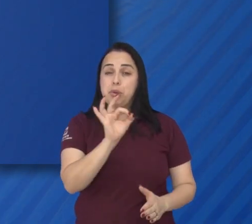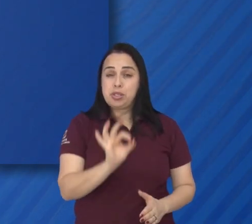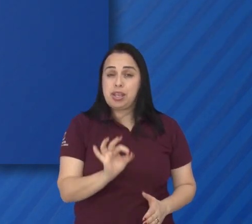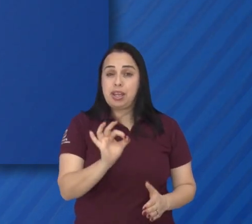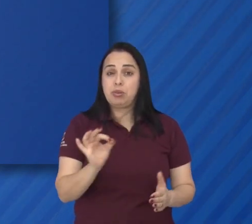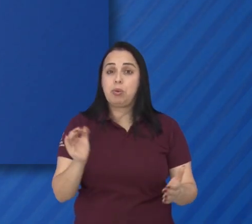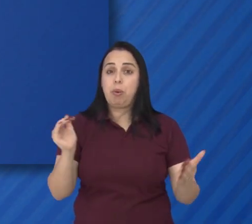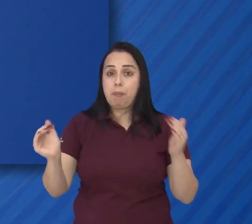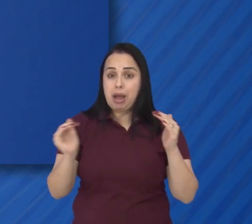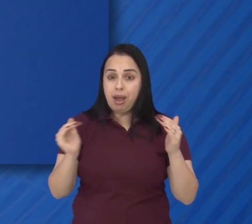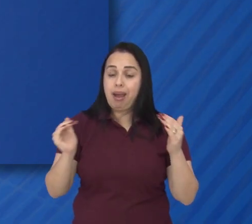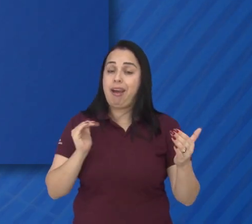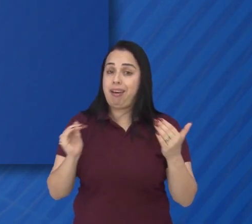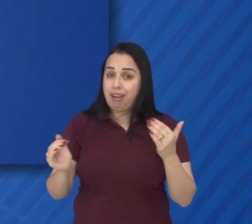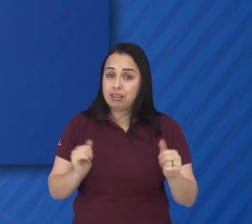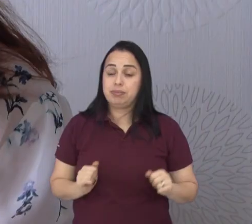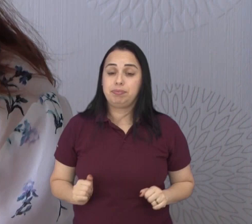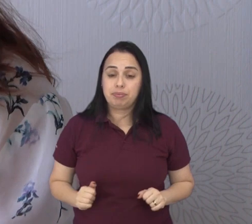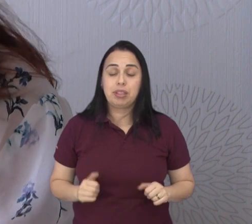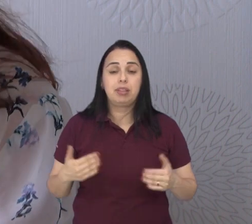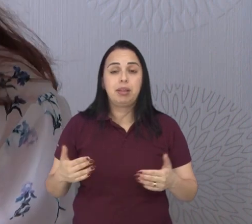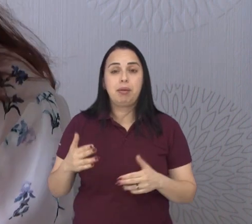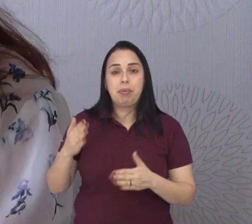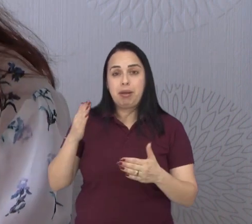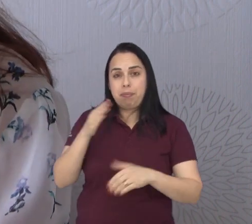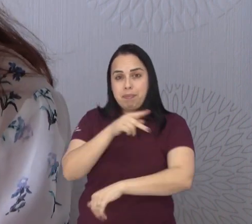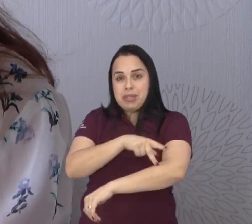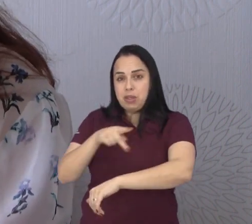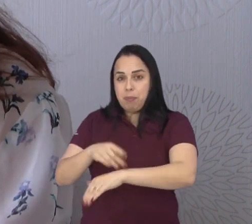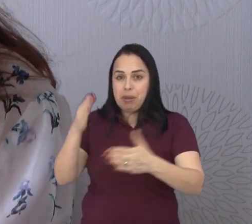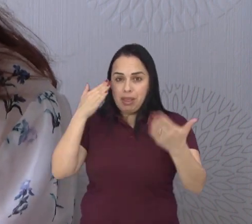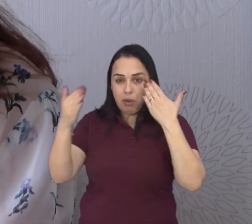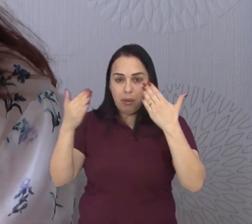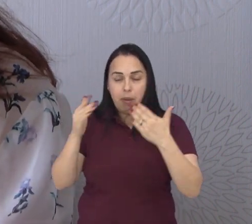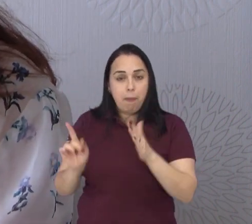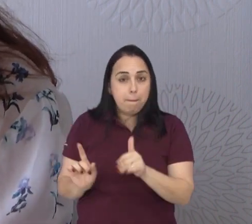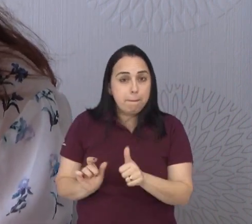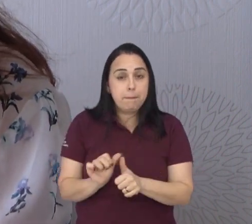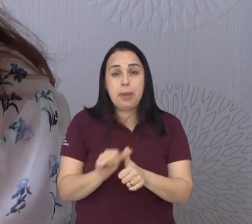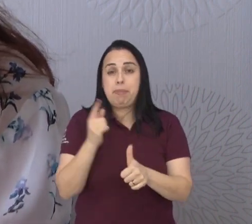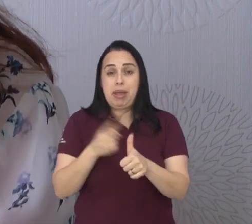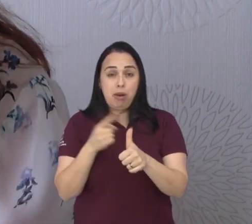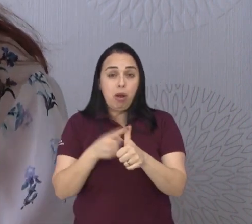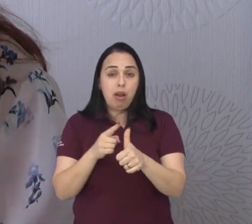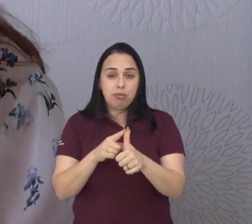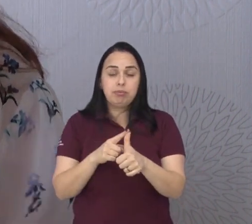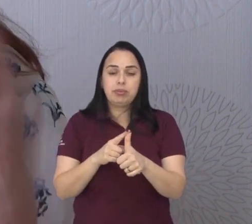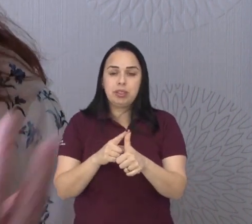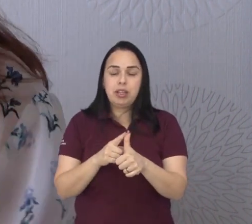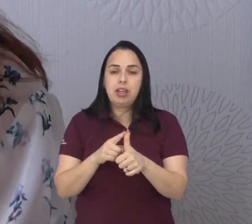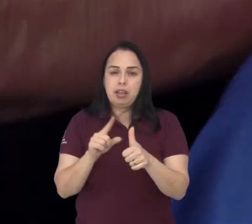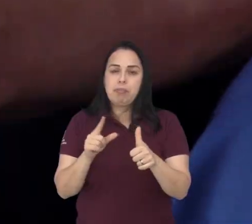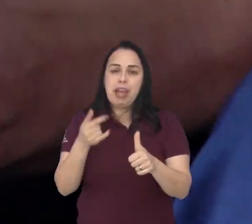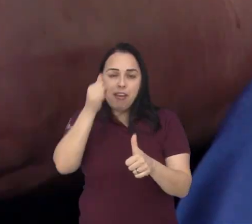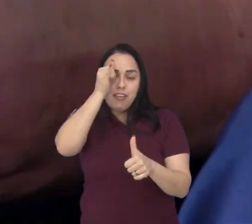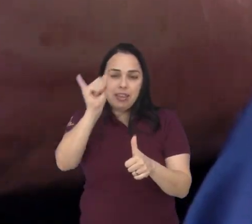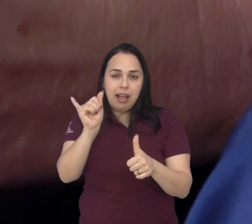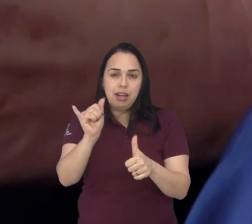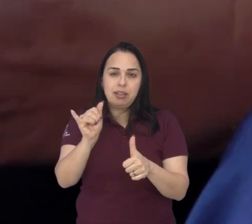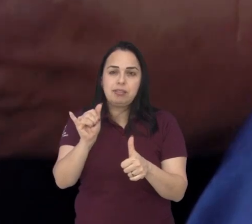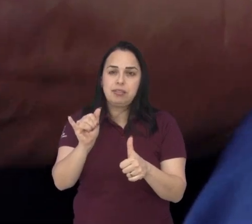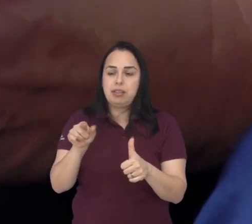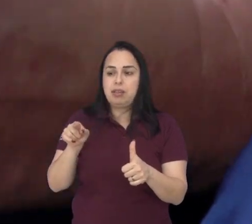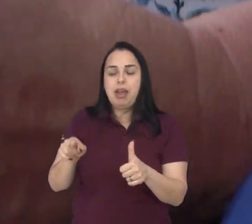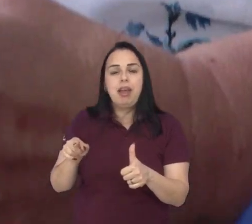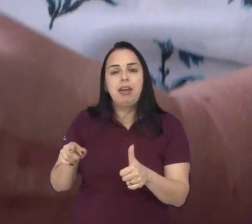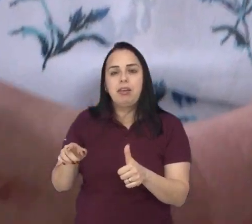em relação ao ano anterior. Para essa psicopedagoga, o primeiro passo para prevenir esses problemas é